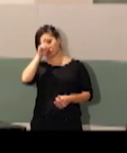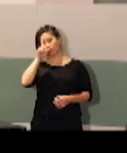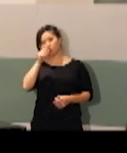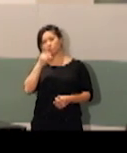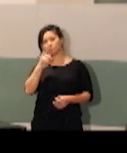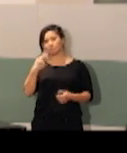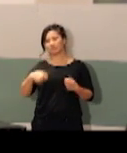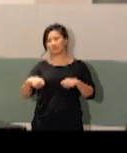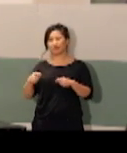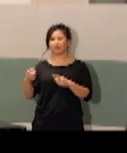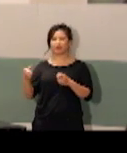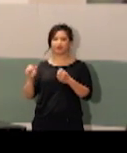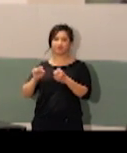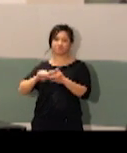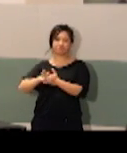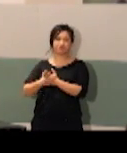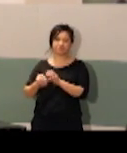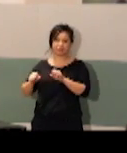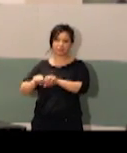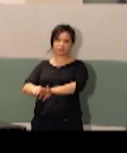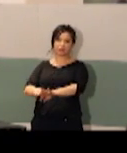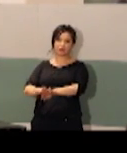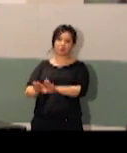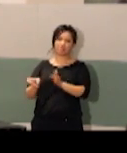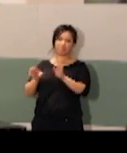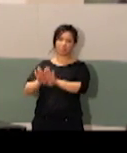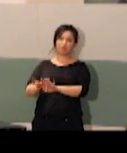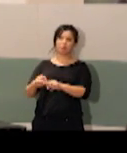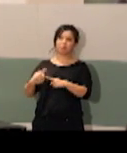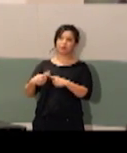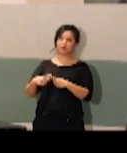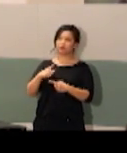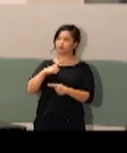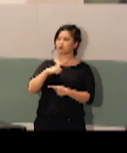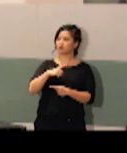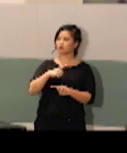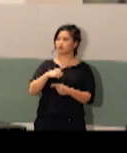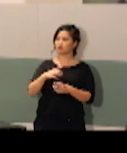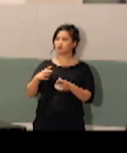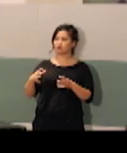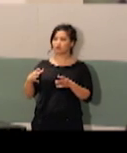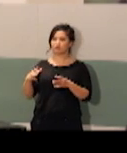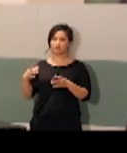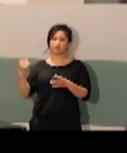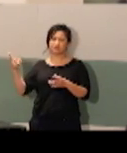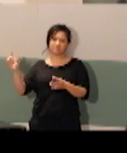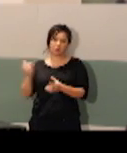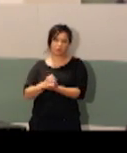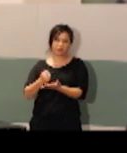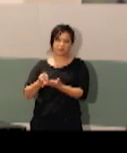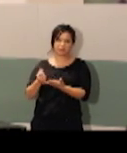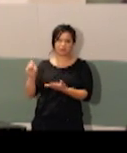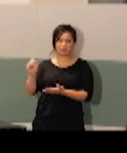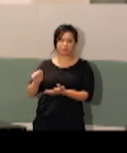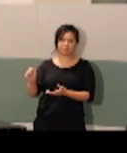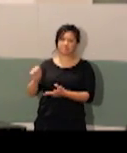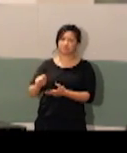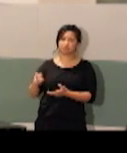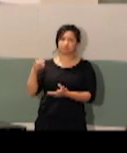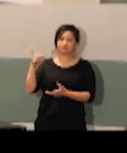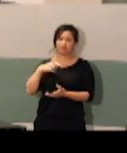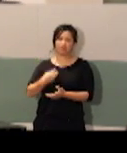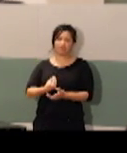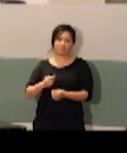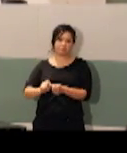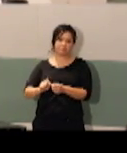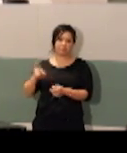devido a irregularidades na contratação de uma entidade filantrópica, etc., que estava lá fazendo